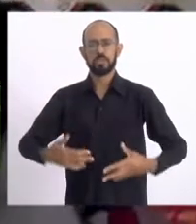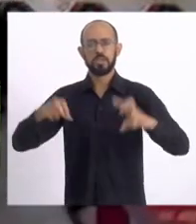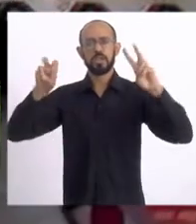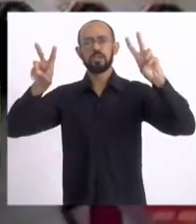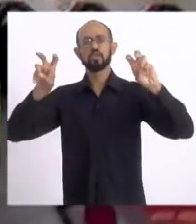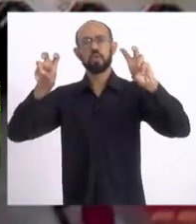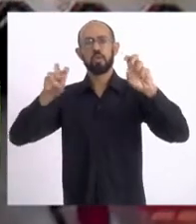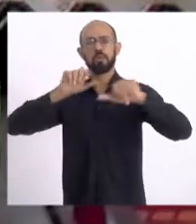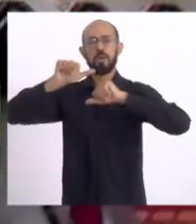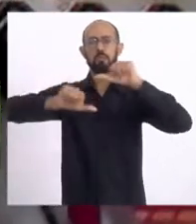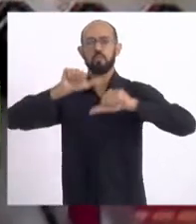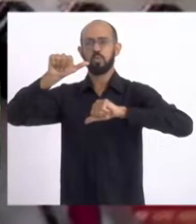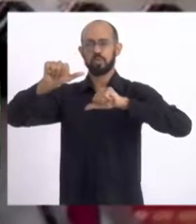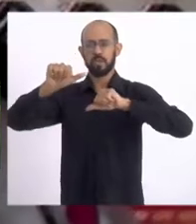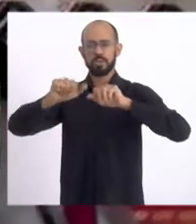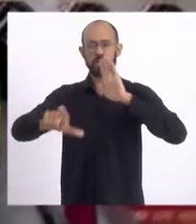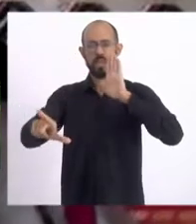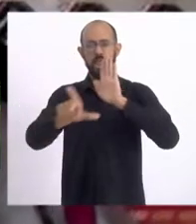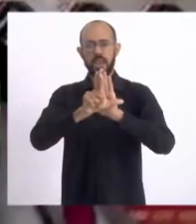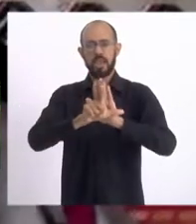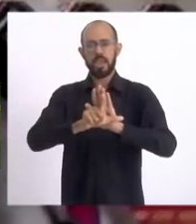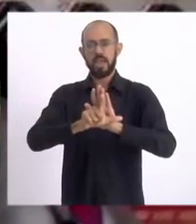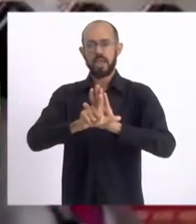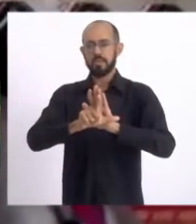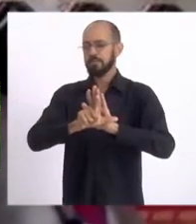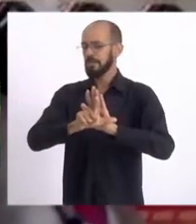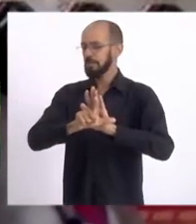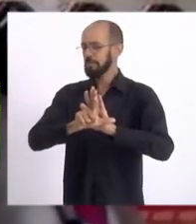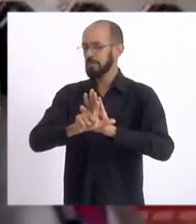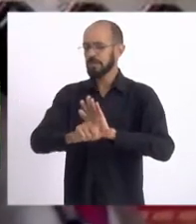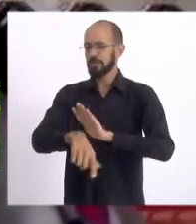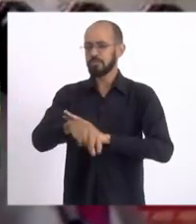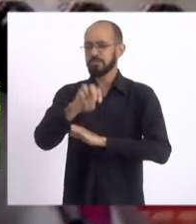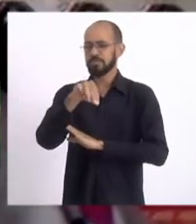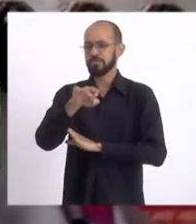a mudança, né, na Lei Maria da Penha.